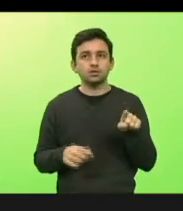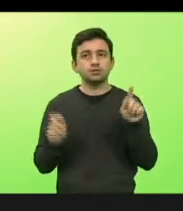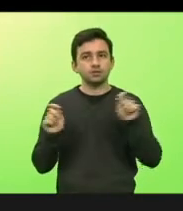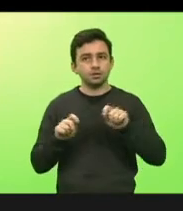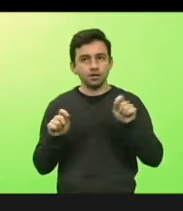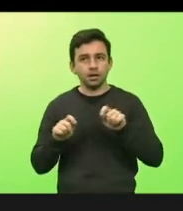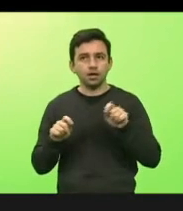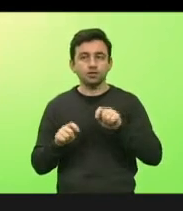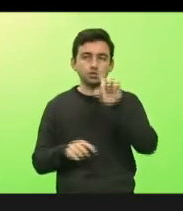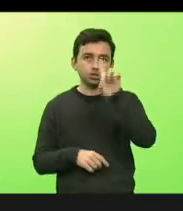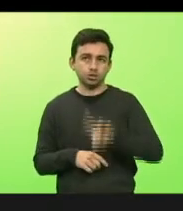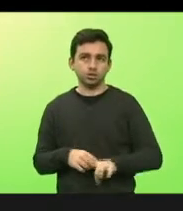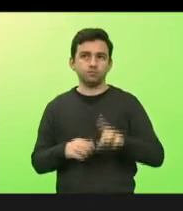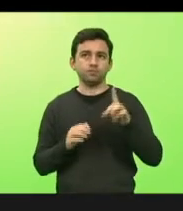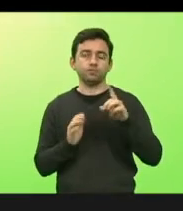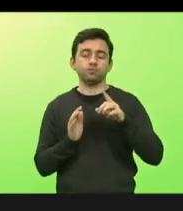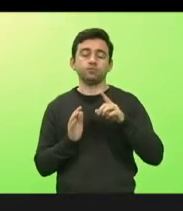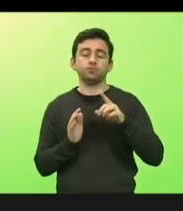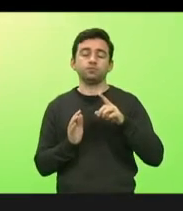o seu direito de voto.